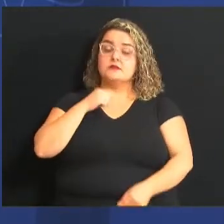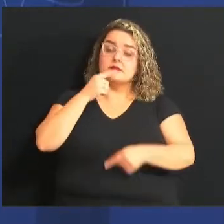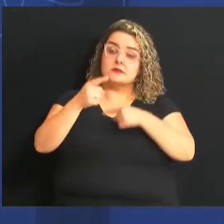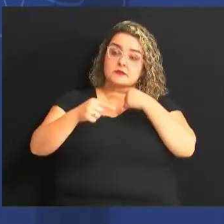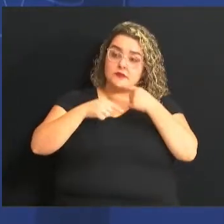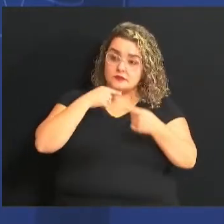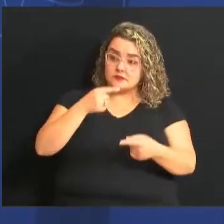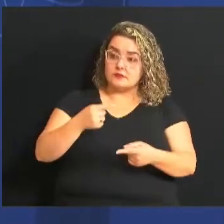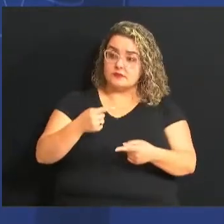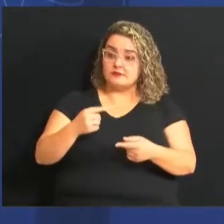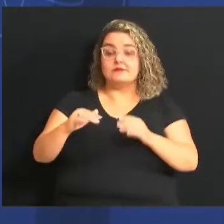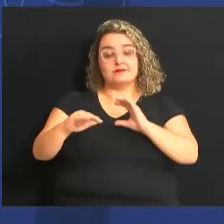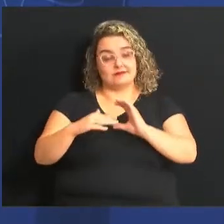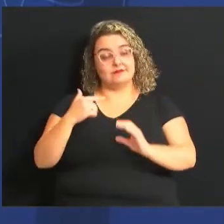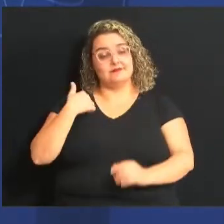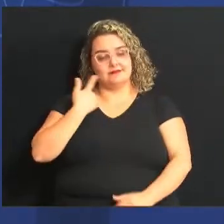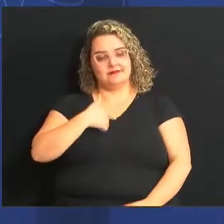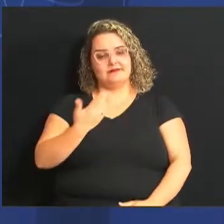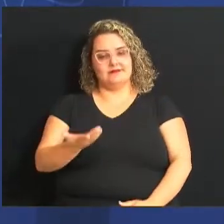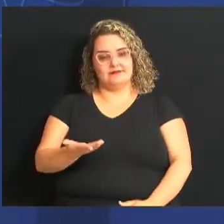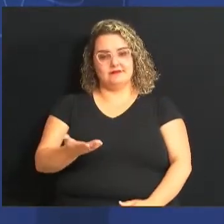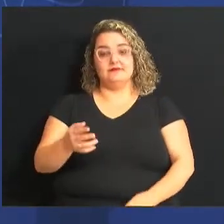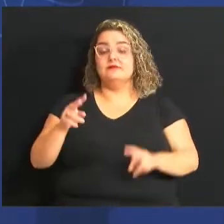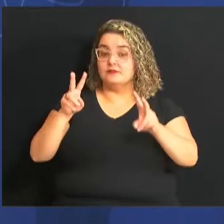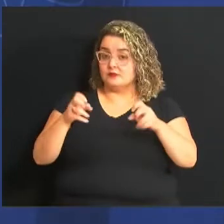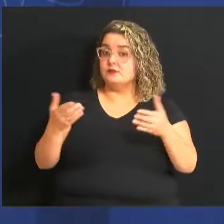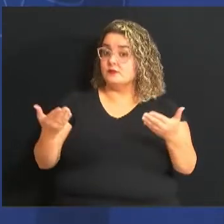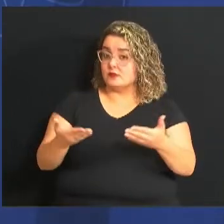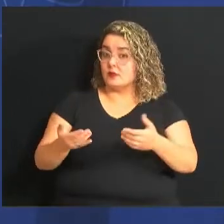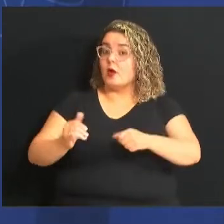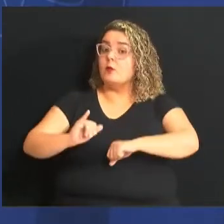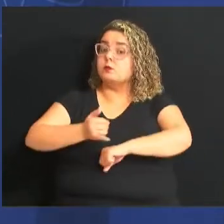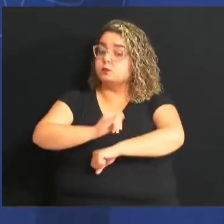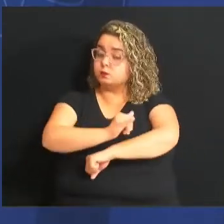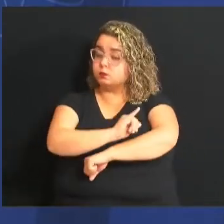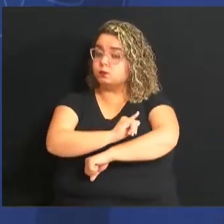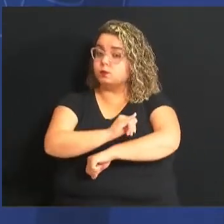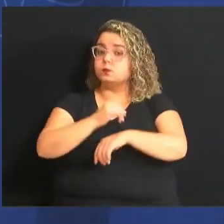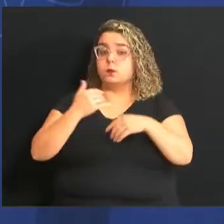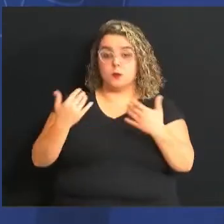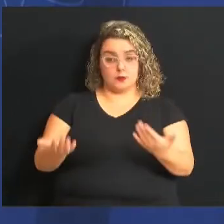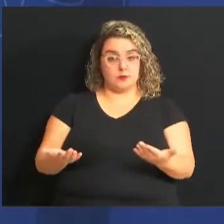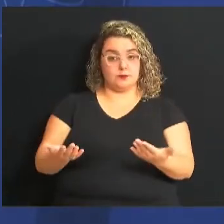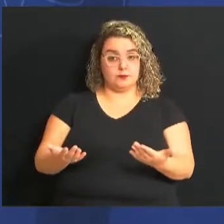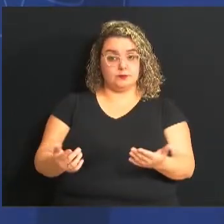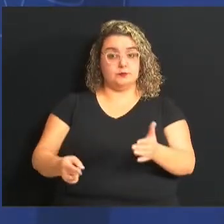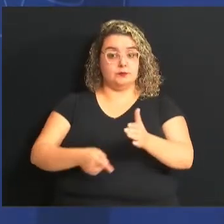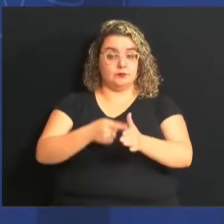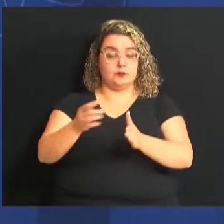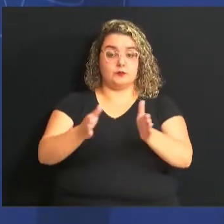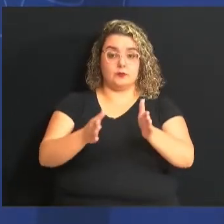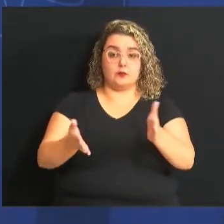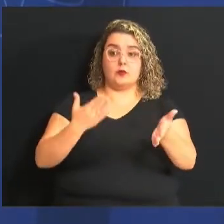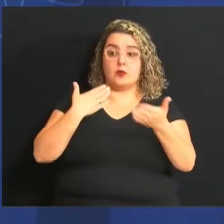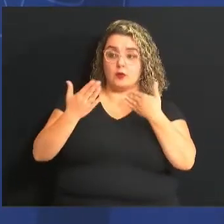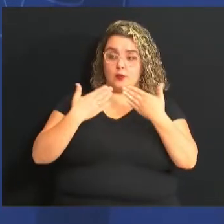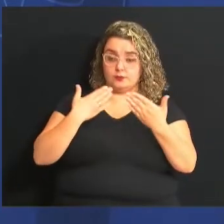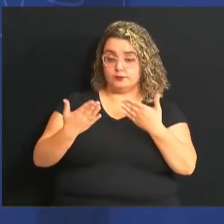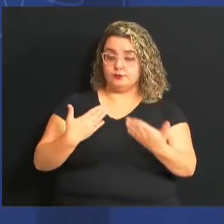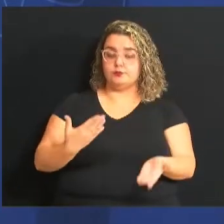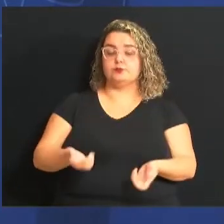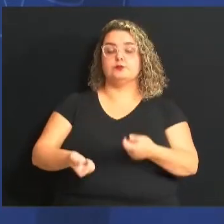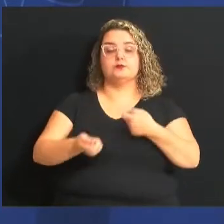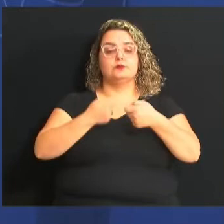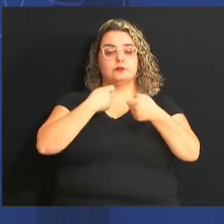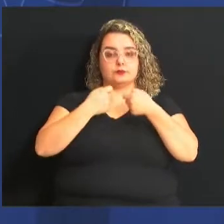dúvida, manda para cá. Pois é, o tema de hoje é obesidade. Então, no primeiro bloco a gente entrevistou um médico falando o